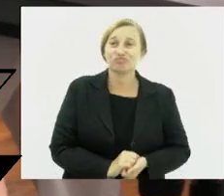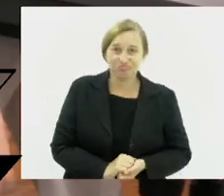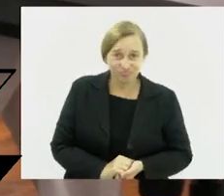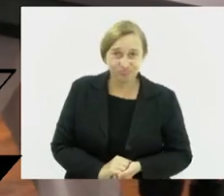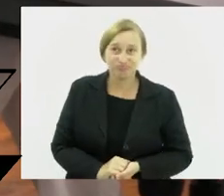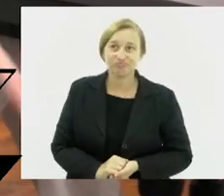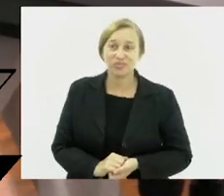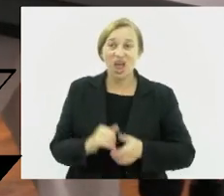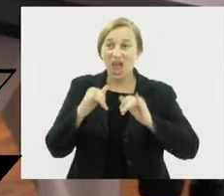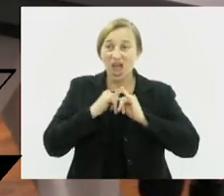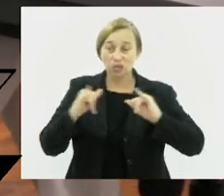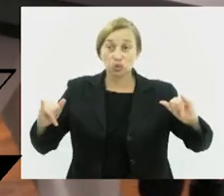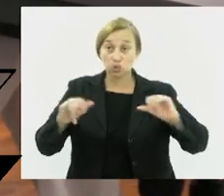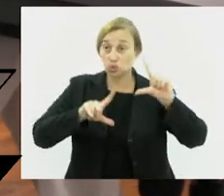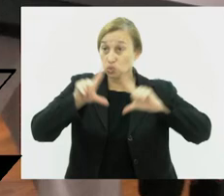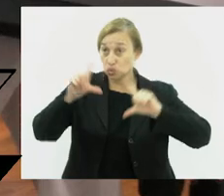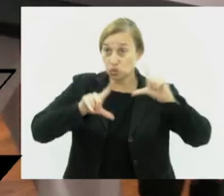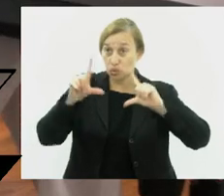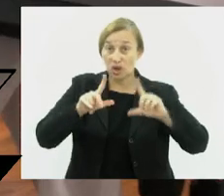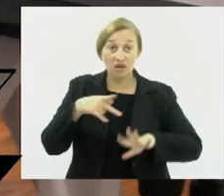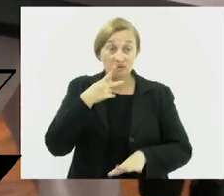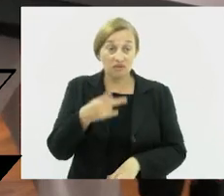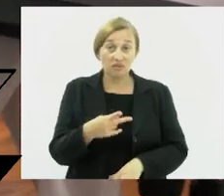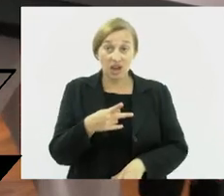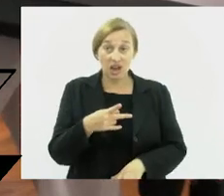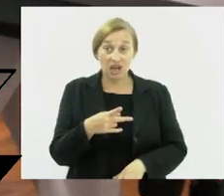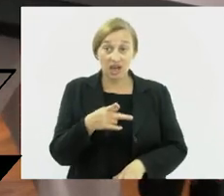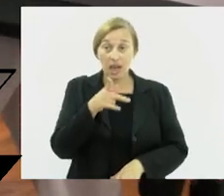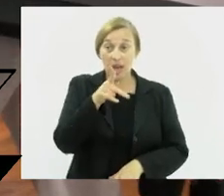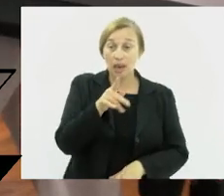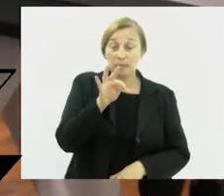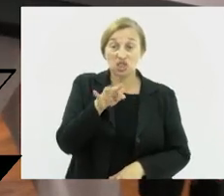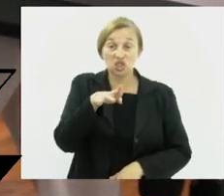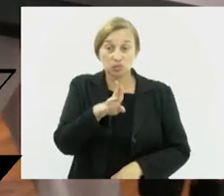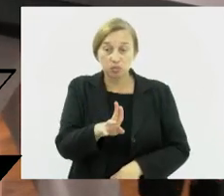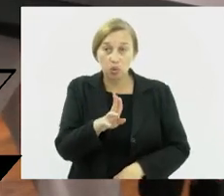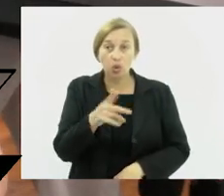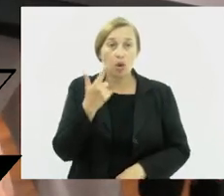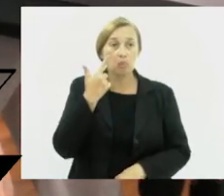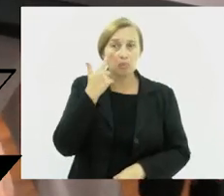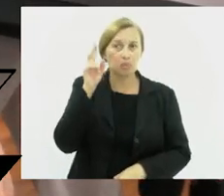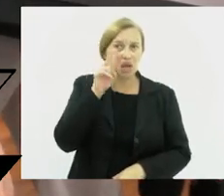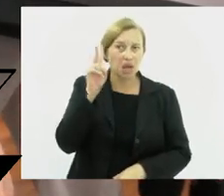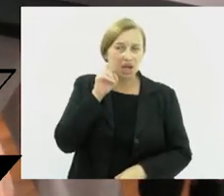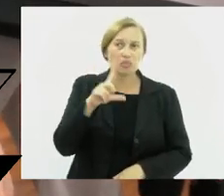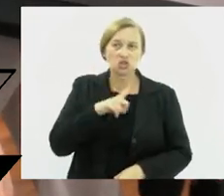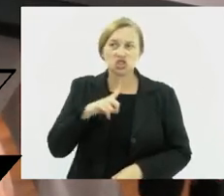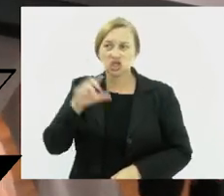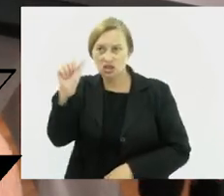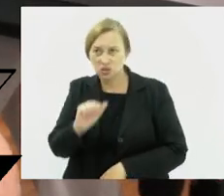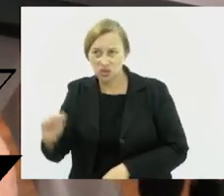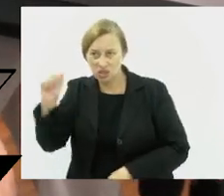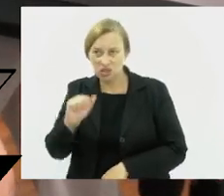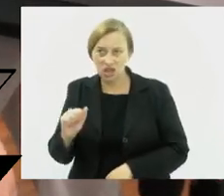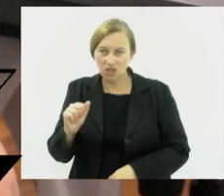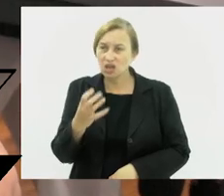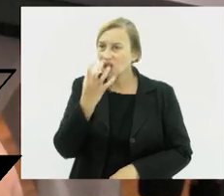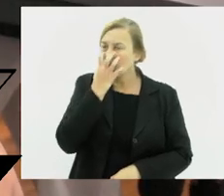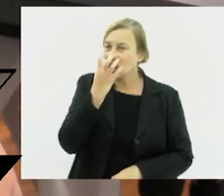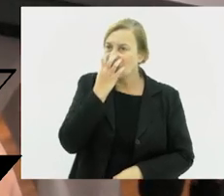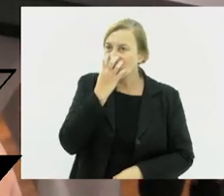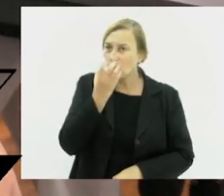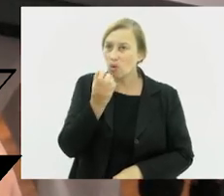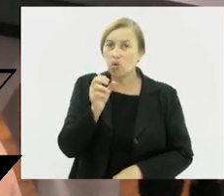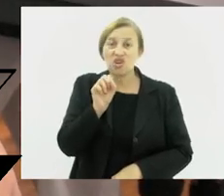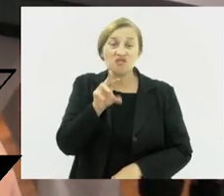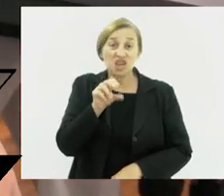mídia, qualquer coisa que morde, fala que é pitbull. Eu me lembro, na época, quando a gente tinha a associação, cães sendo envenenados, as pessoas